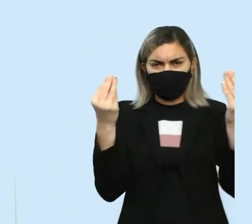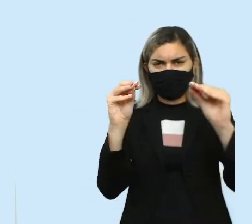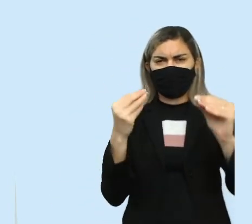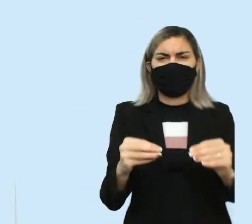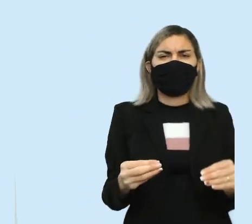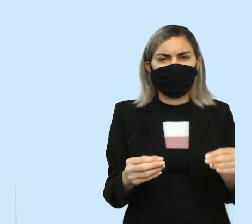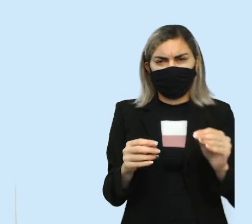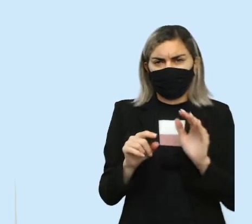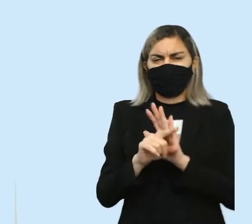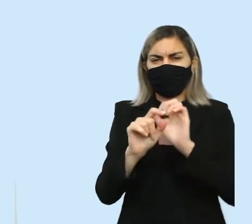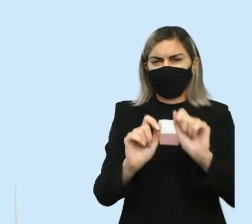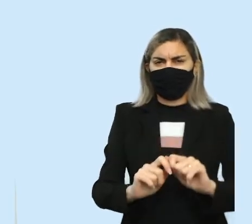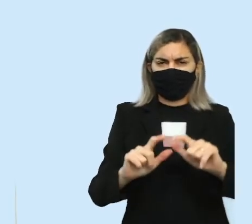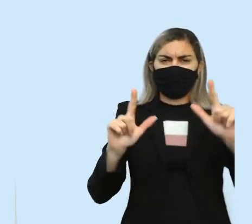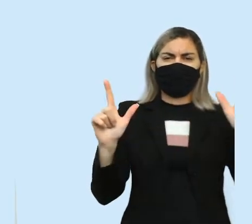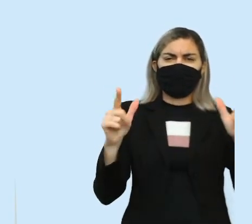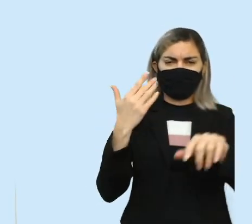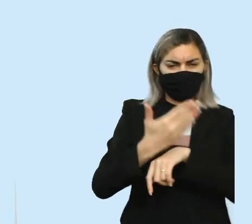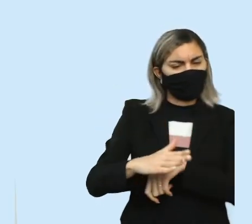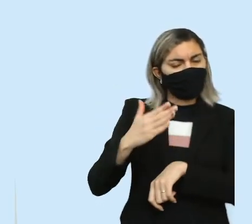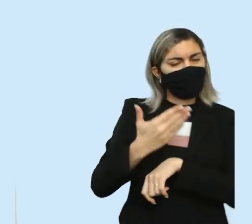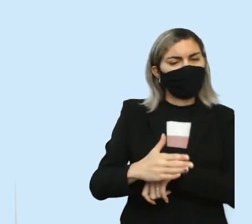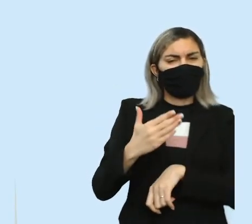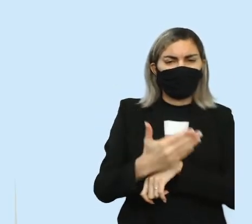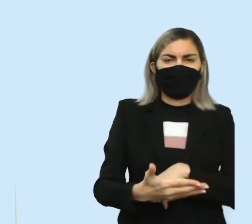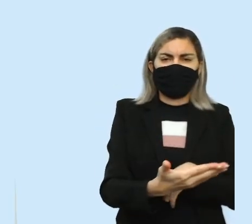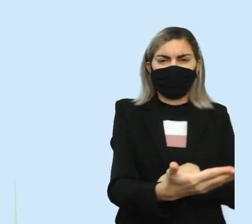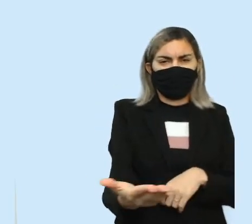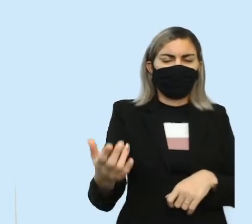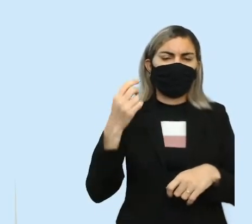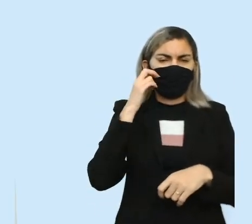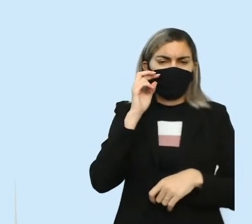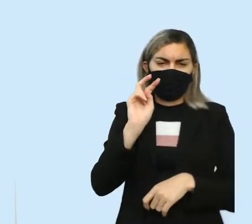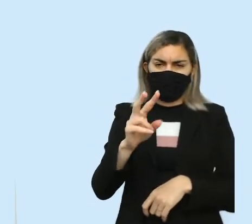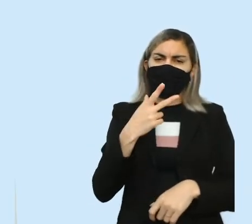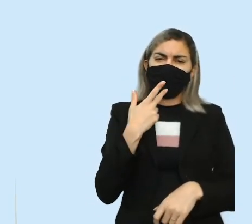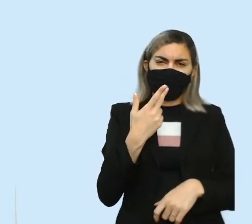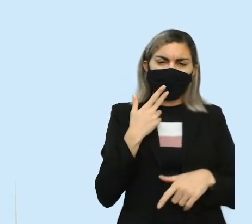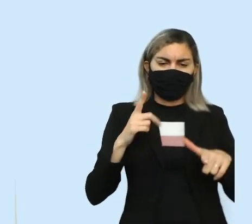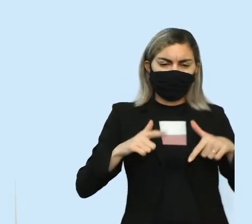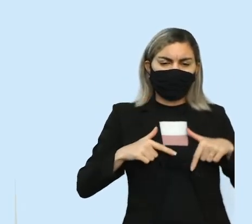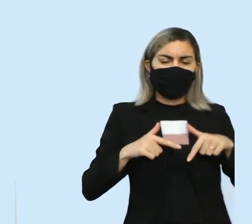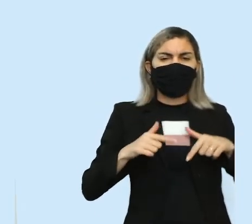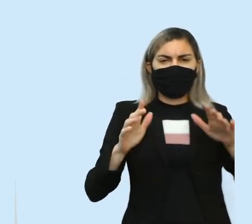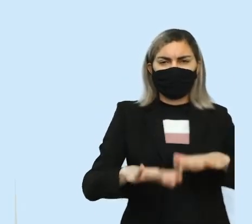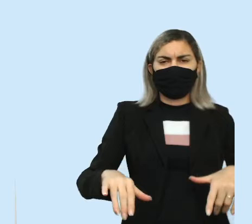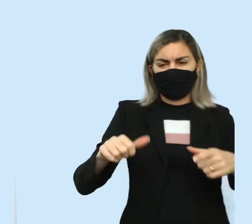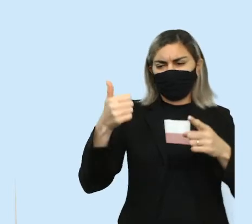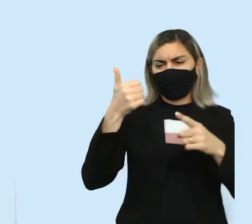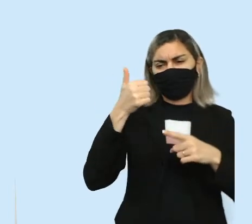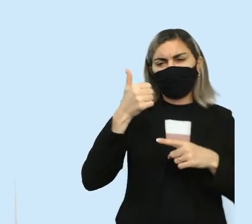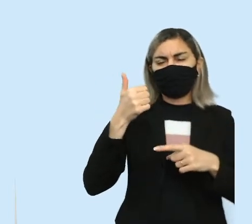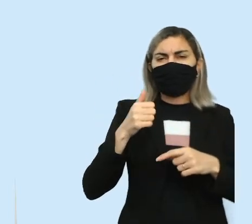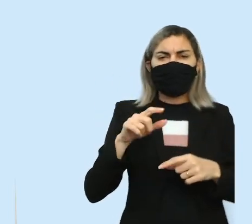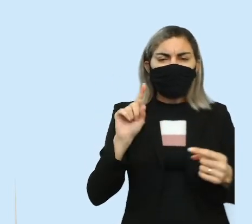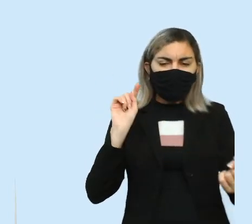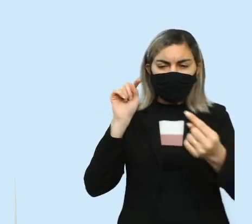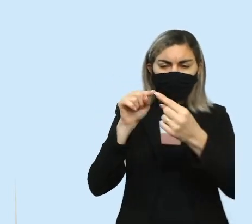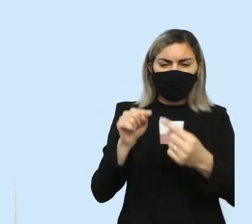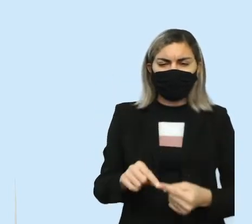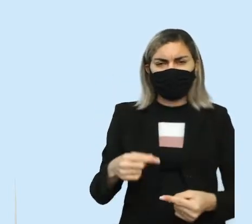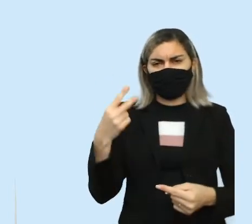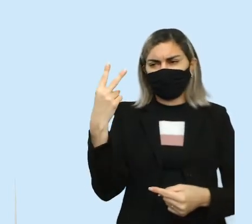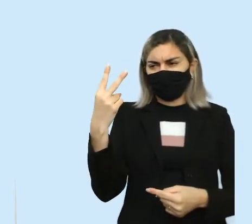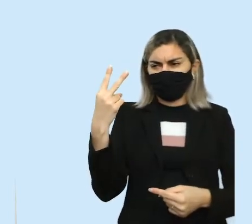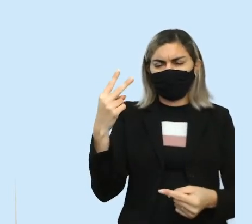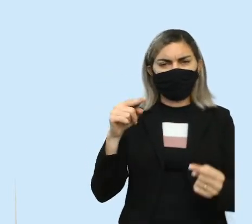essas questões na sua tela aqui para a gente treinar um pouquinho, para que a gente viu agora falar dos hebreus. Primeira questão tem aí, ó. Relaciona a coluna